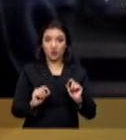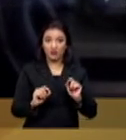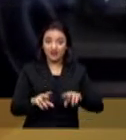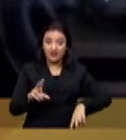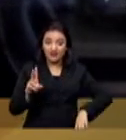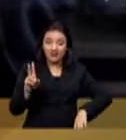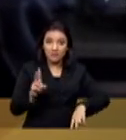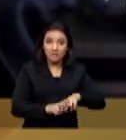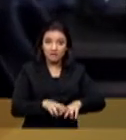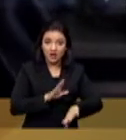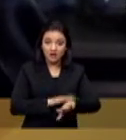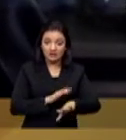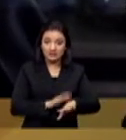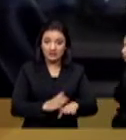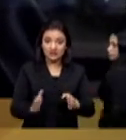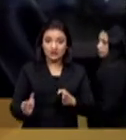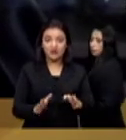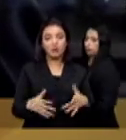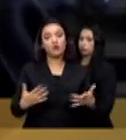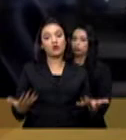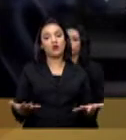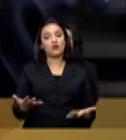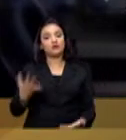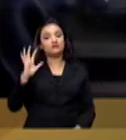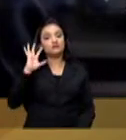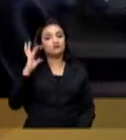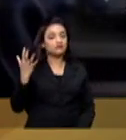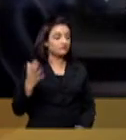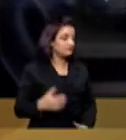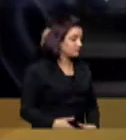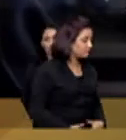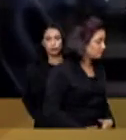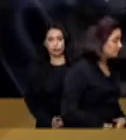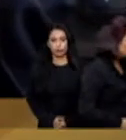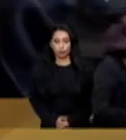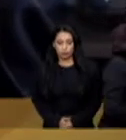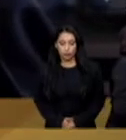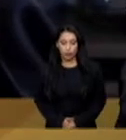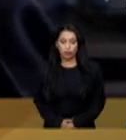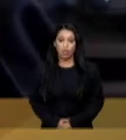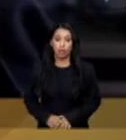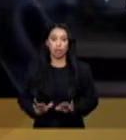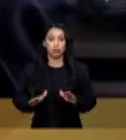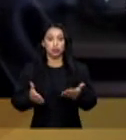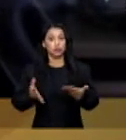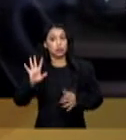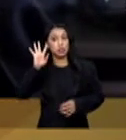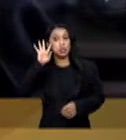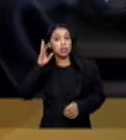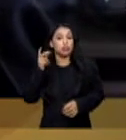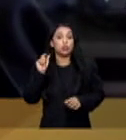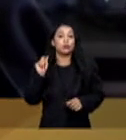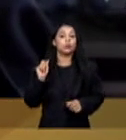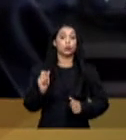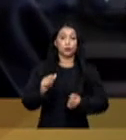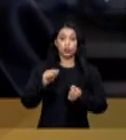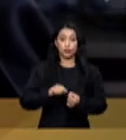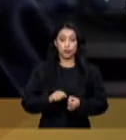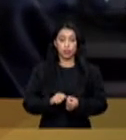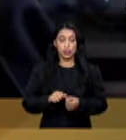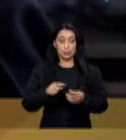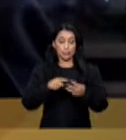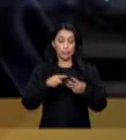penal, resta decidir, então, o que nos cabe fazer. E aqui há